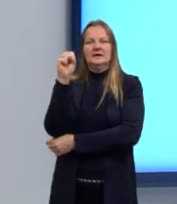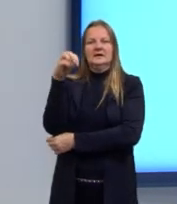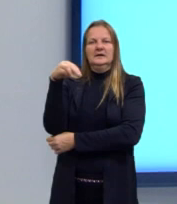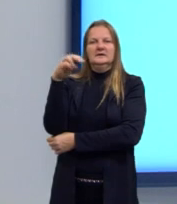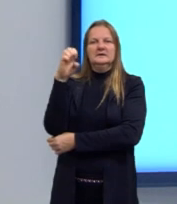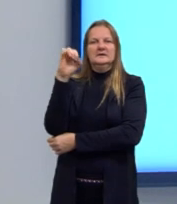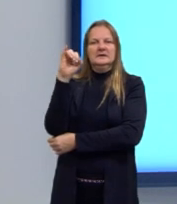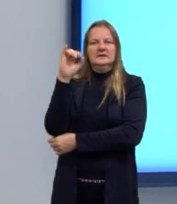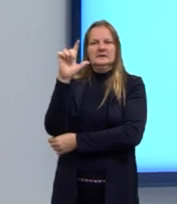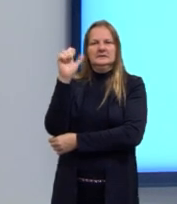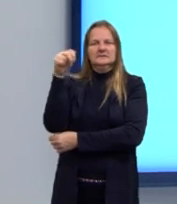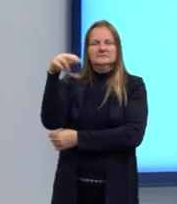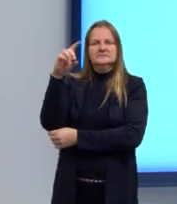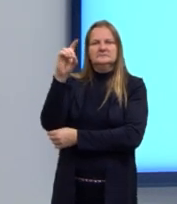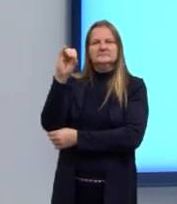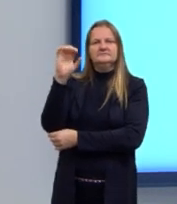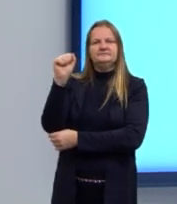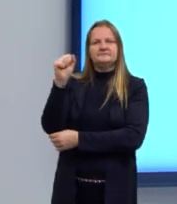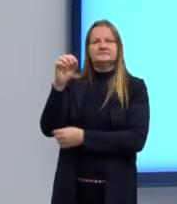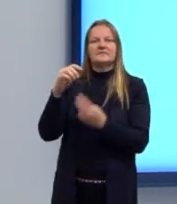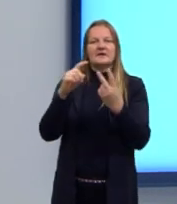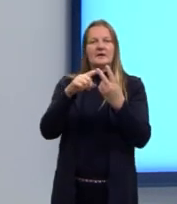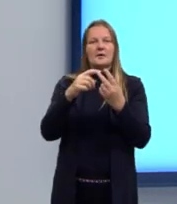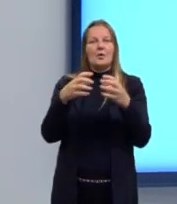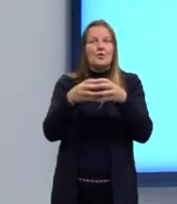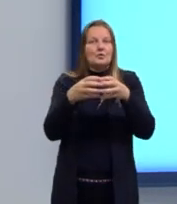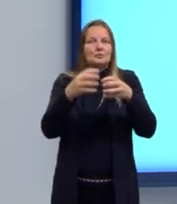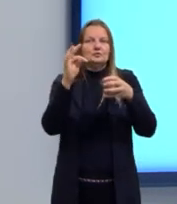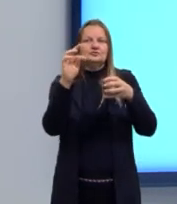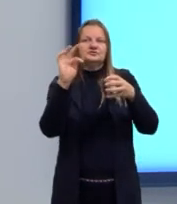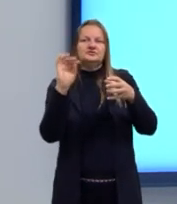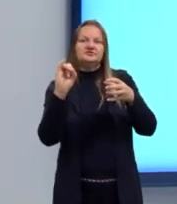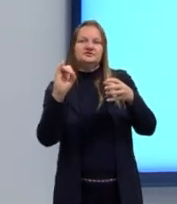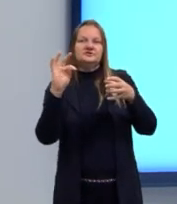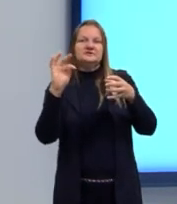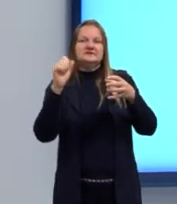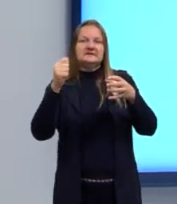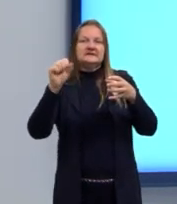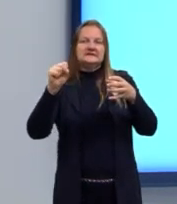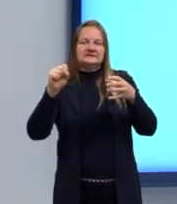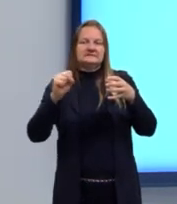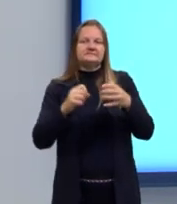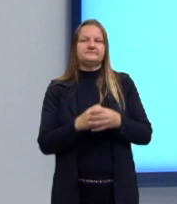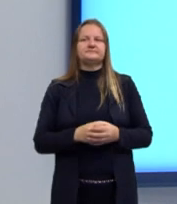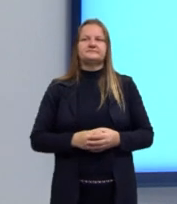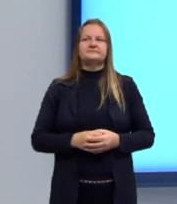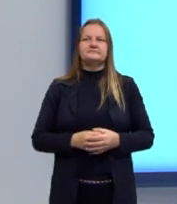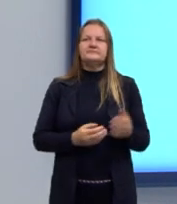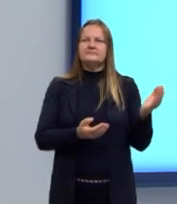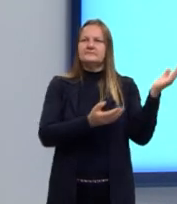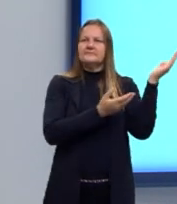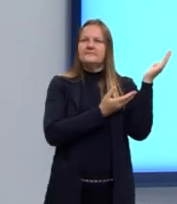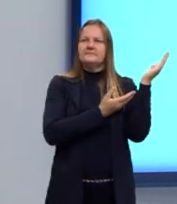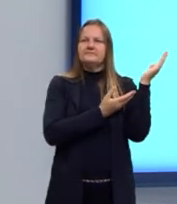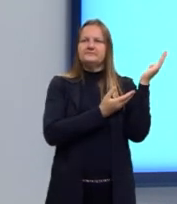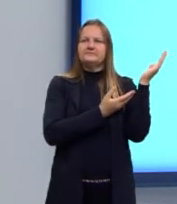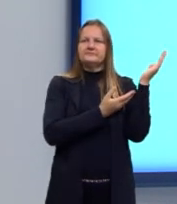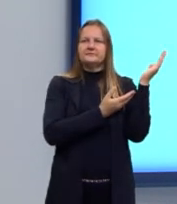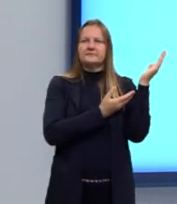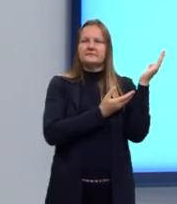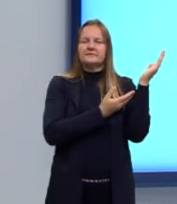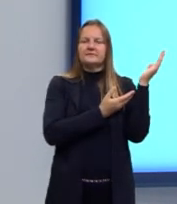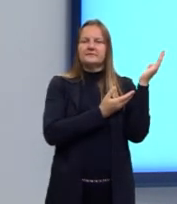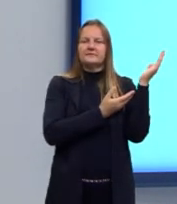uma música do Titãs tá multinacionais japonesas estalam-se instalam empresas